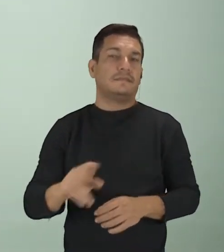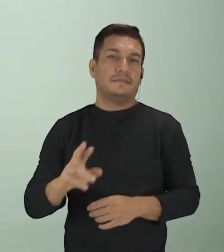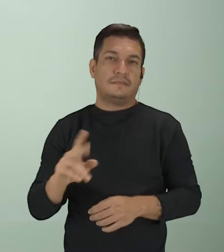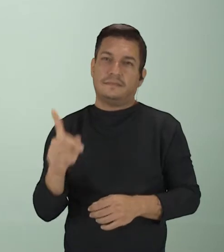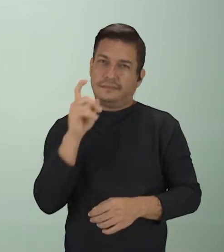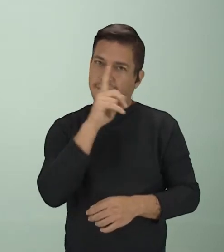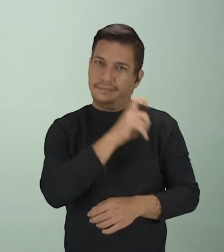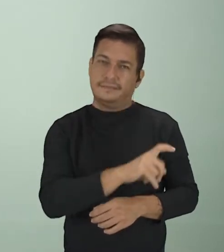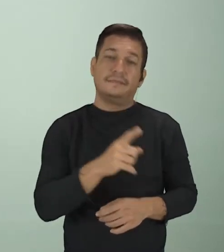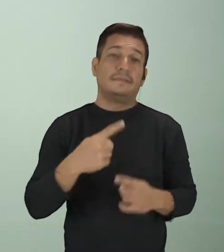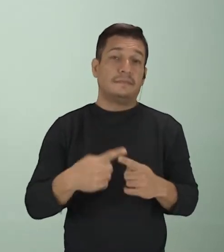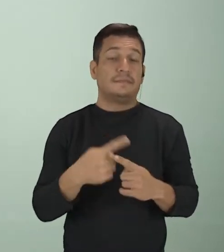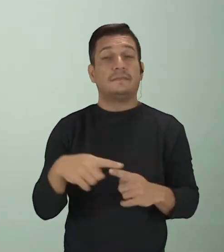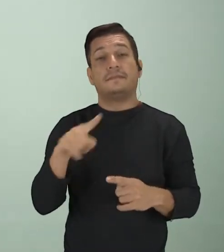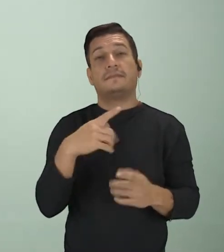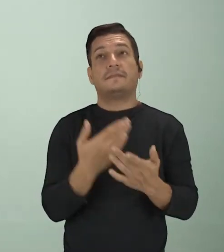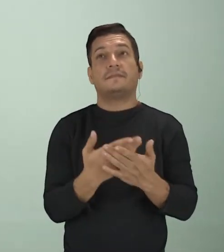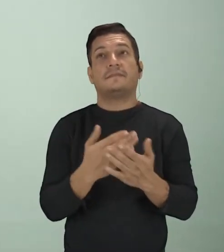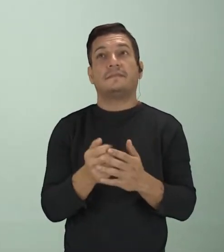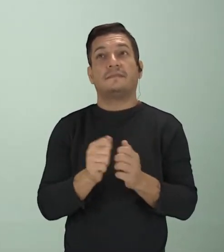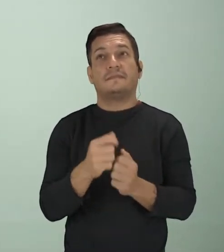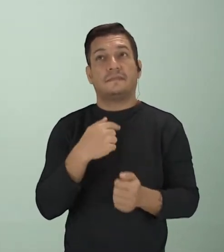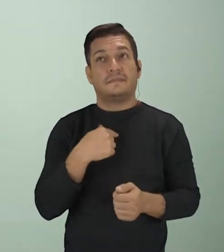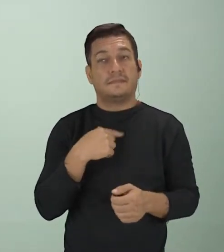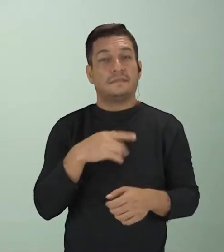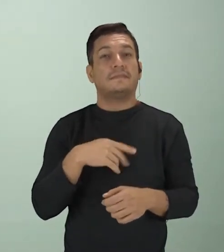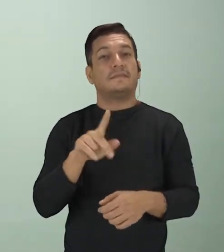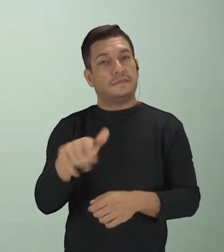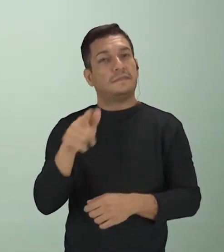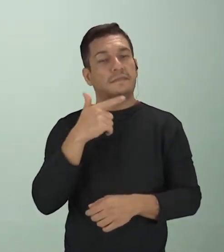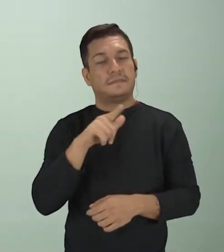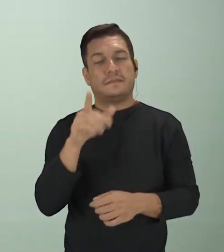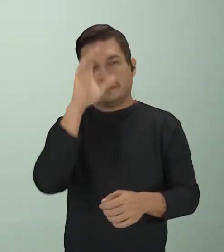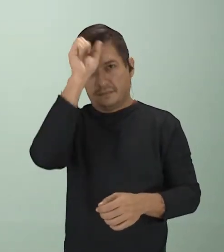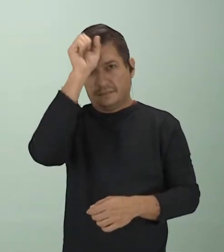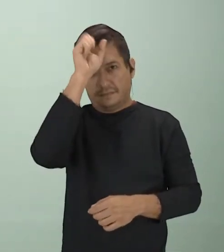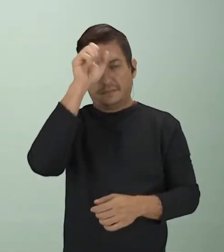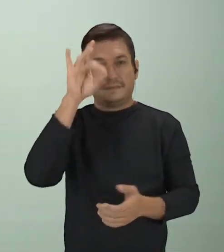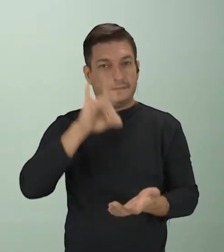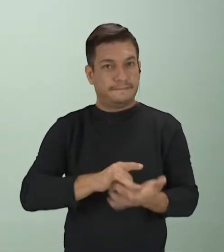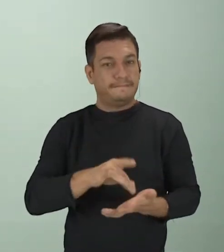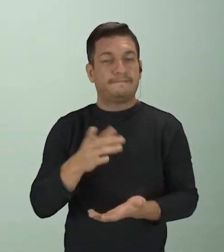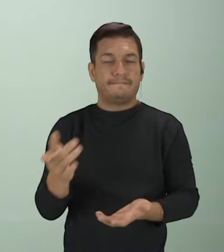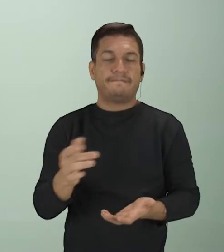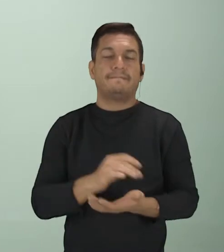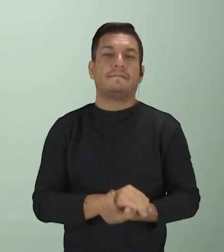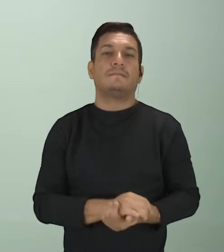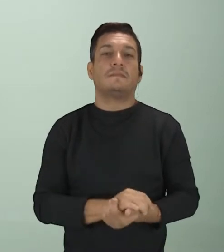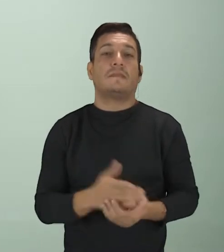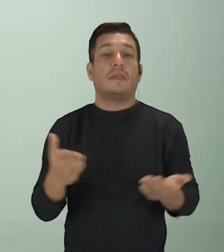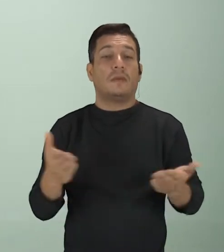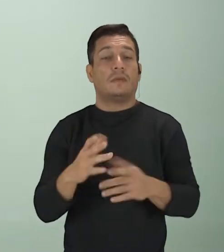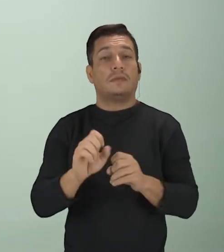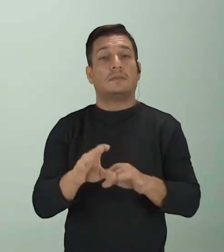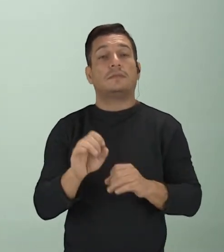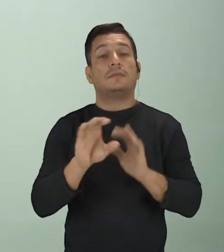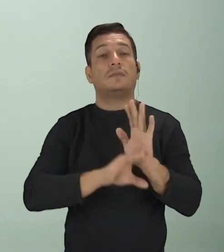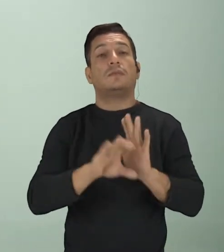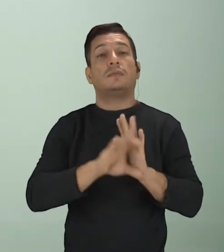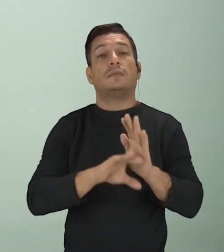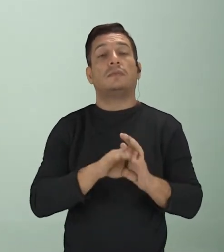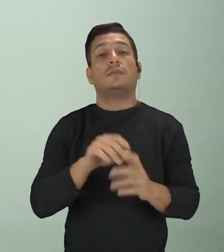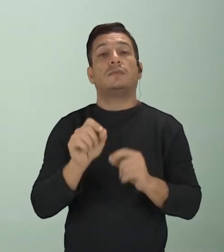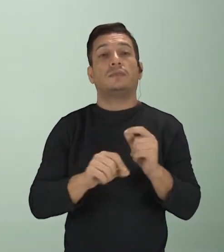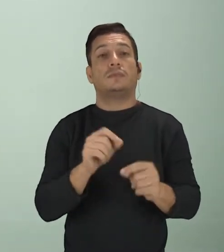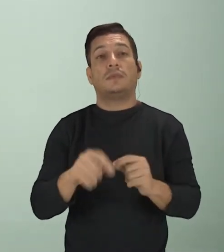mais complicada porque você está estudando comigo. Eu te garanto que você vai conseguir aprender com certeza, tá? Vamos trabalhar então conteúdos que